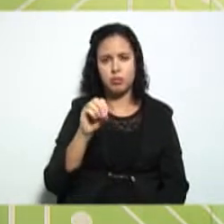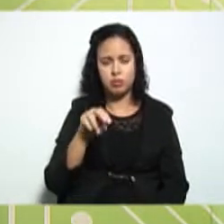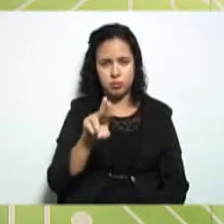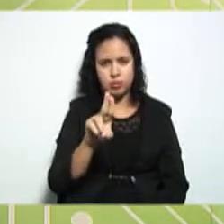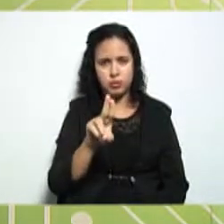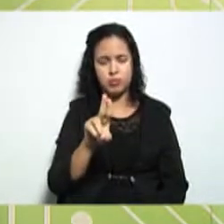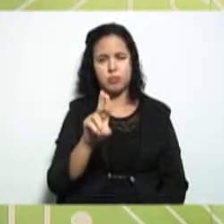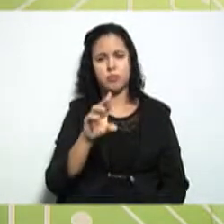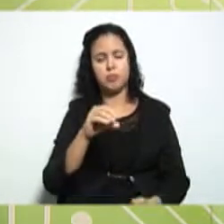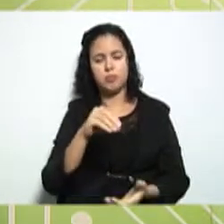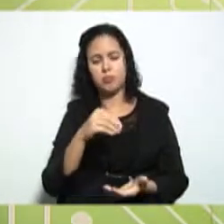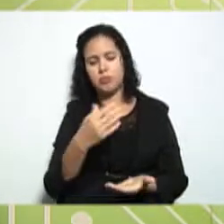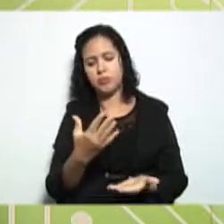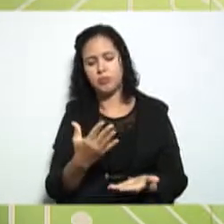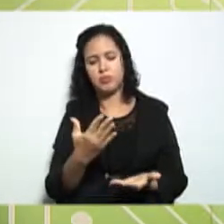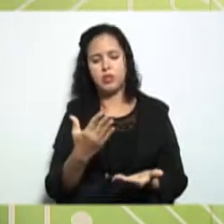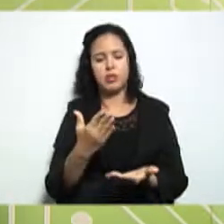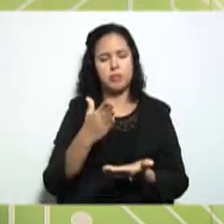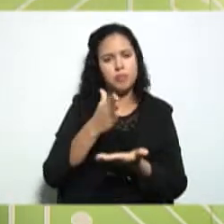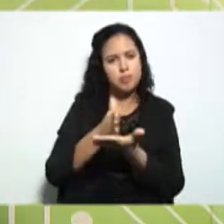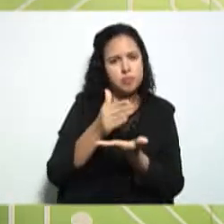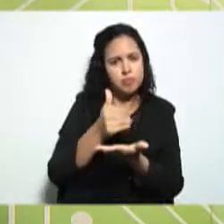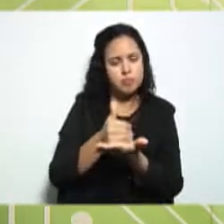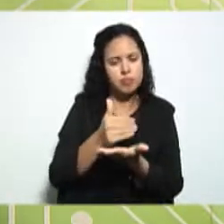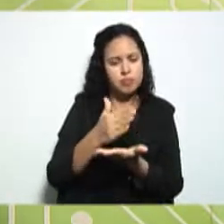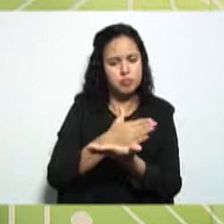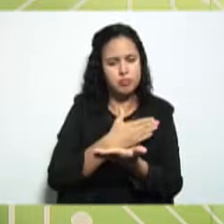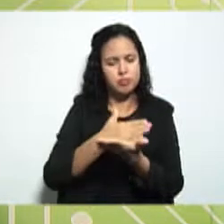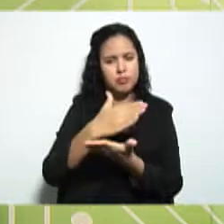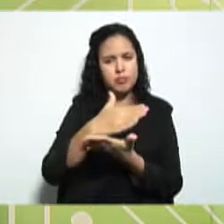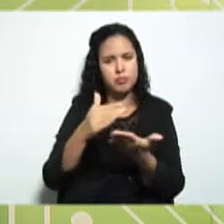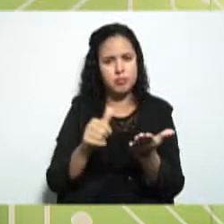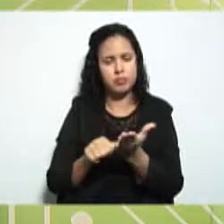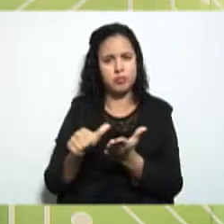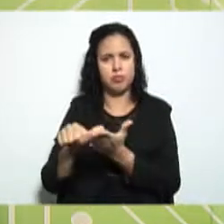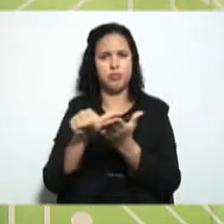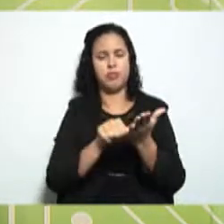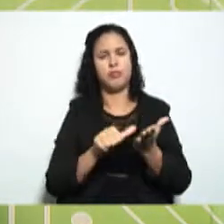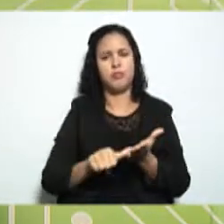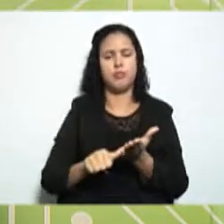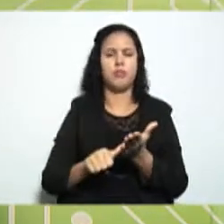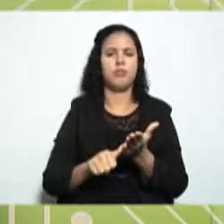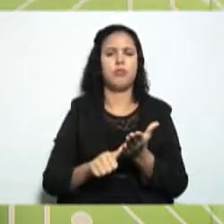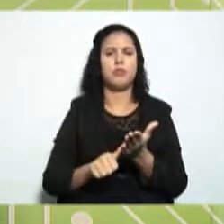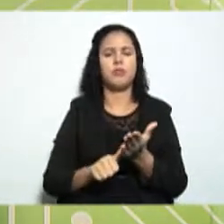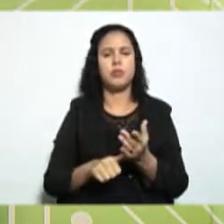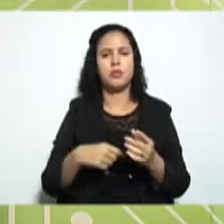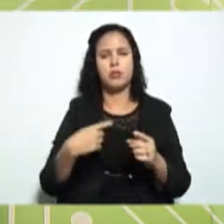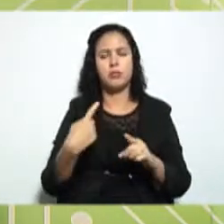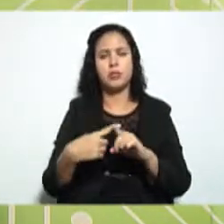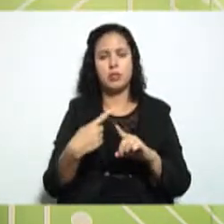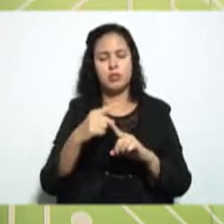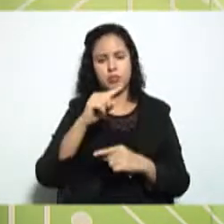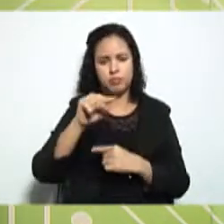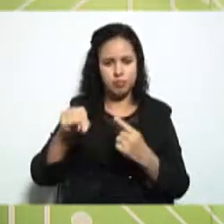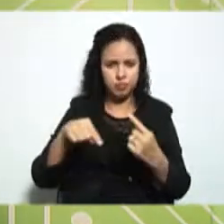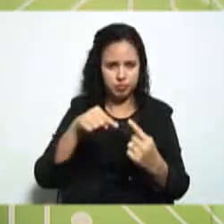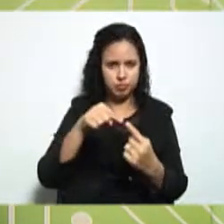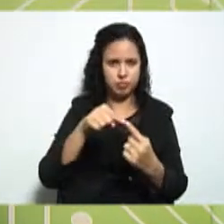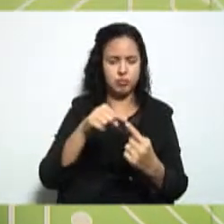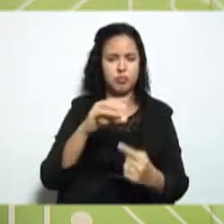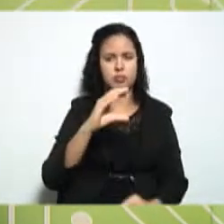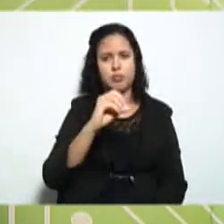aqui fazer essa correção do que foi cobrado a mais, mantendo essa intenção da cooperativa de não ter fins lucrativos, de não cobrar além